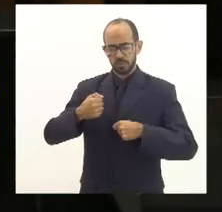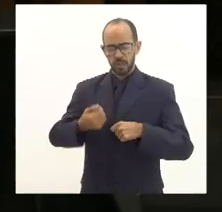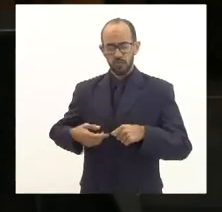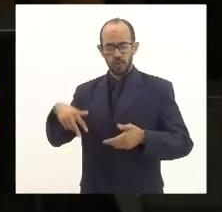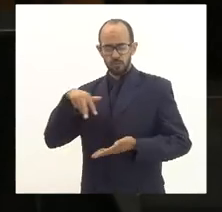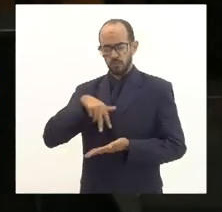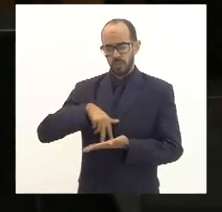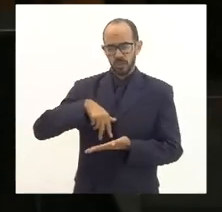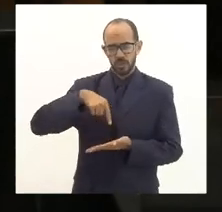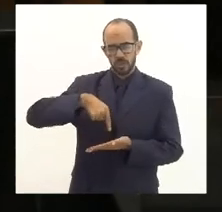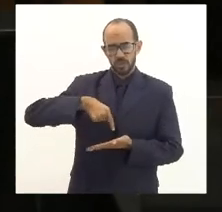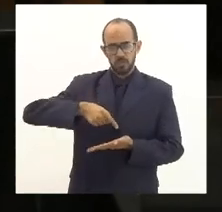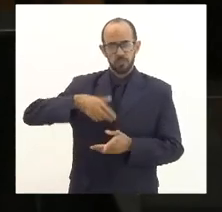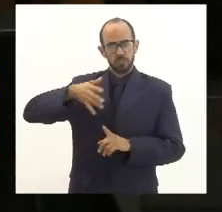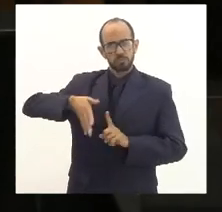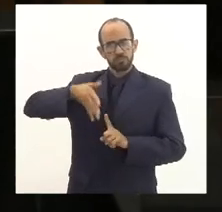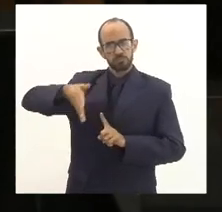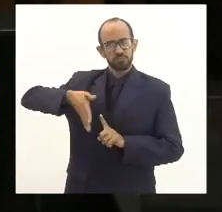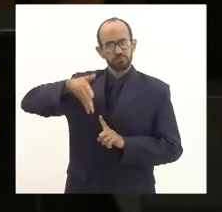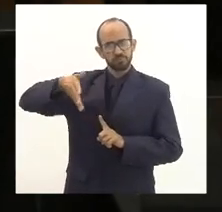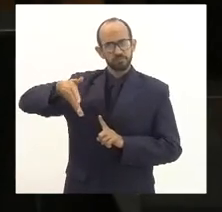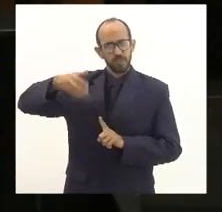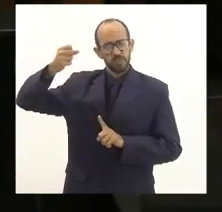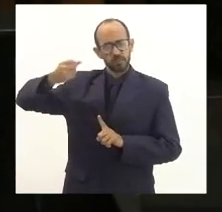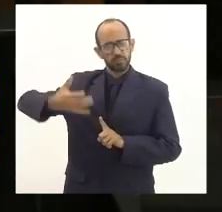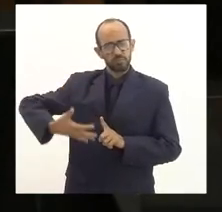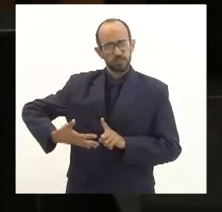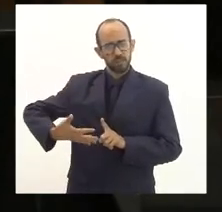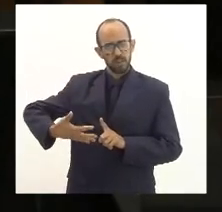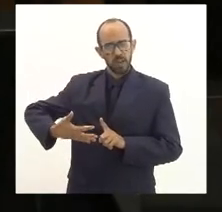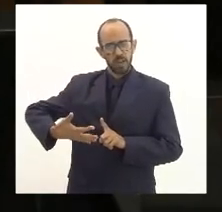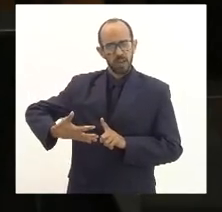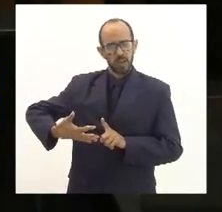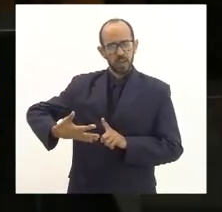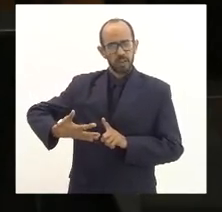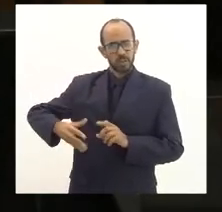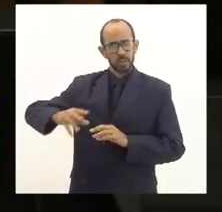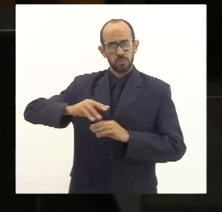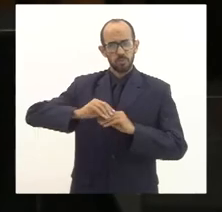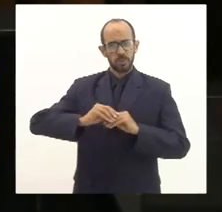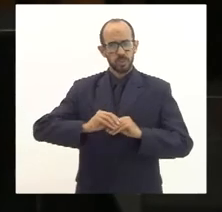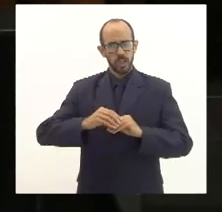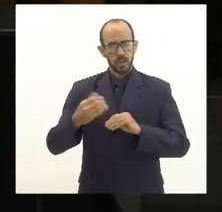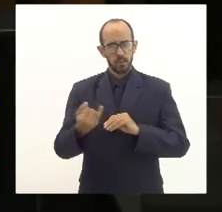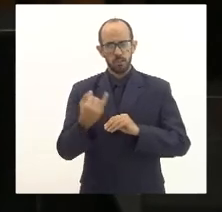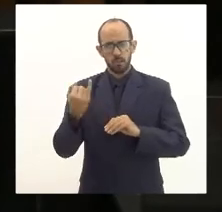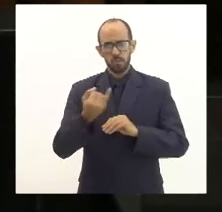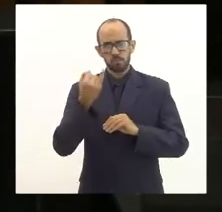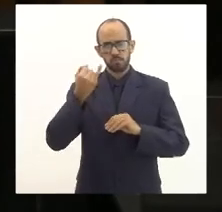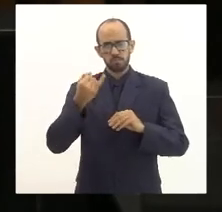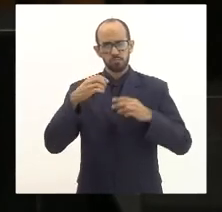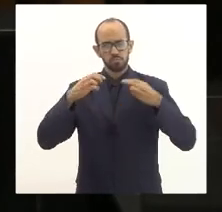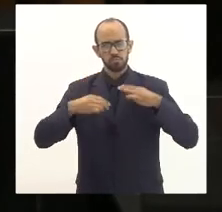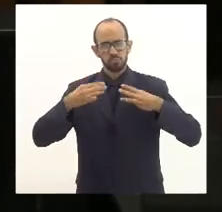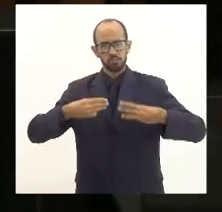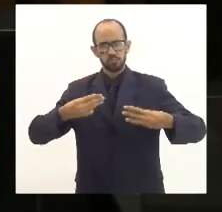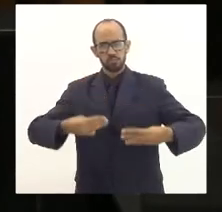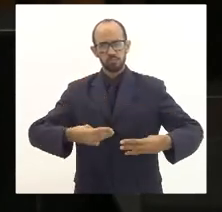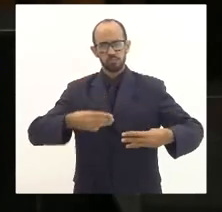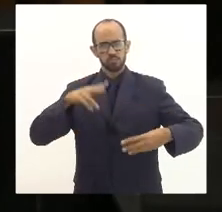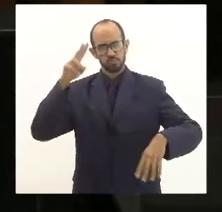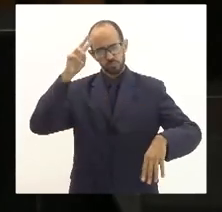exatamente para realçar a importância do Museu Histórico